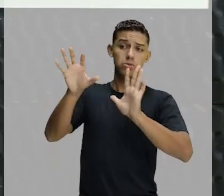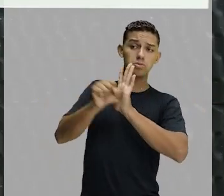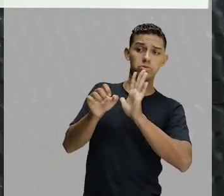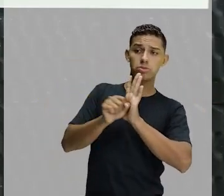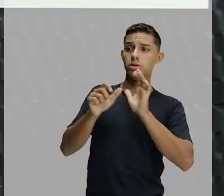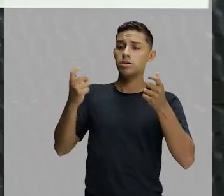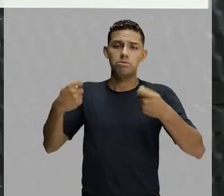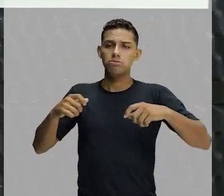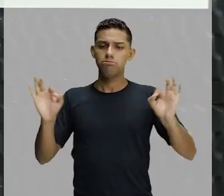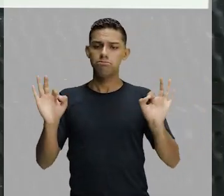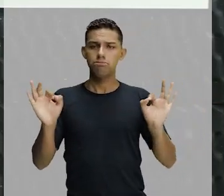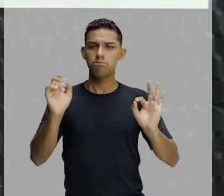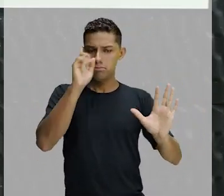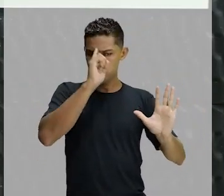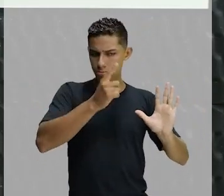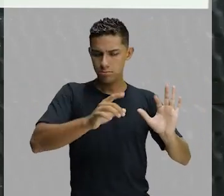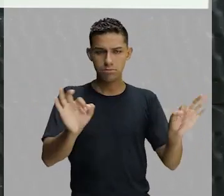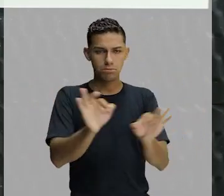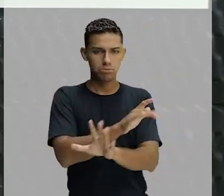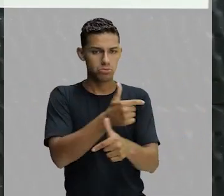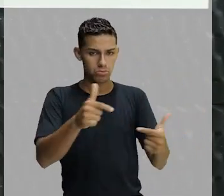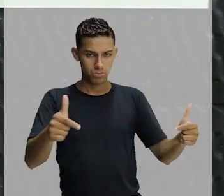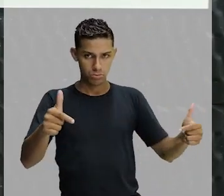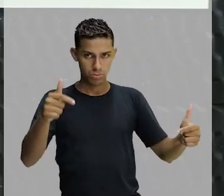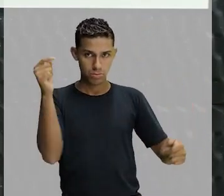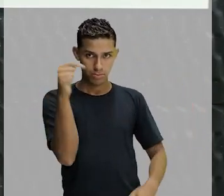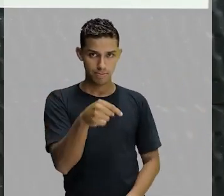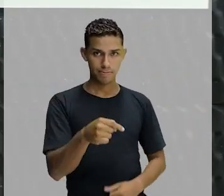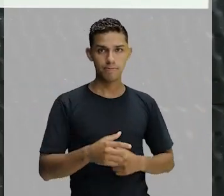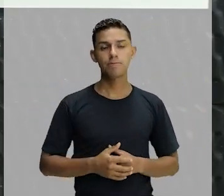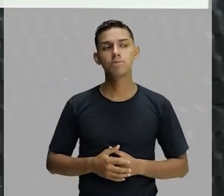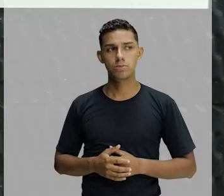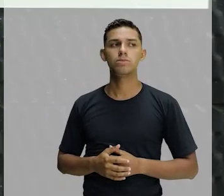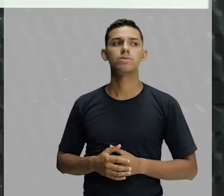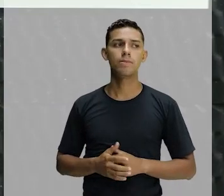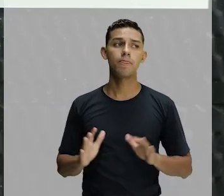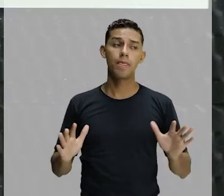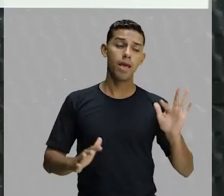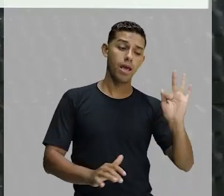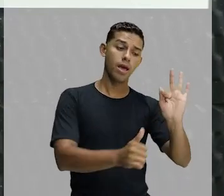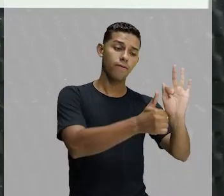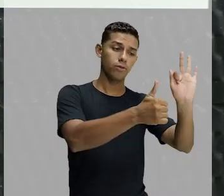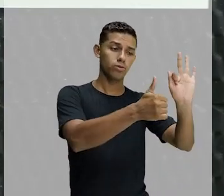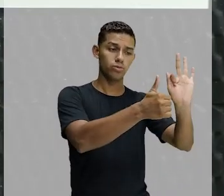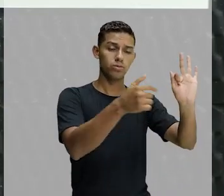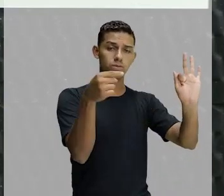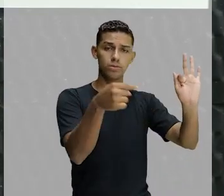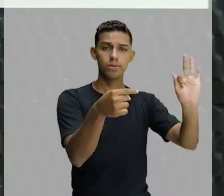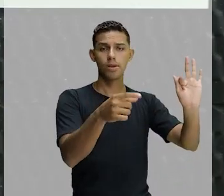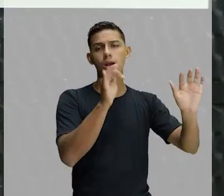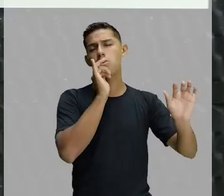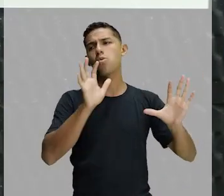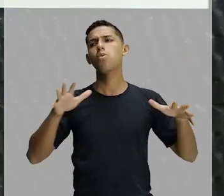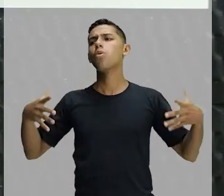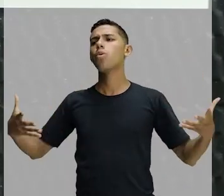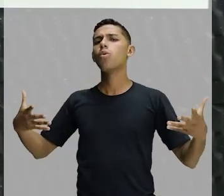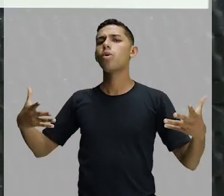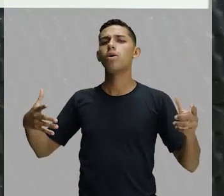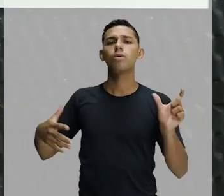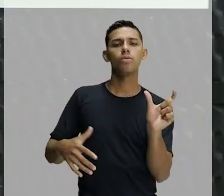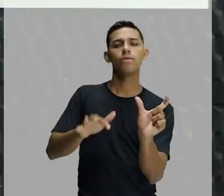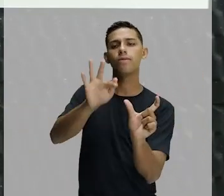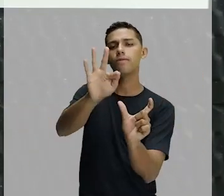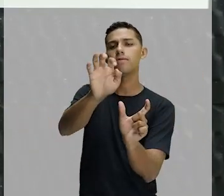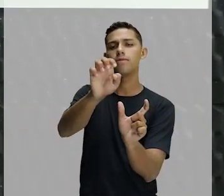Aqui é dominância incompleta. Então, os indivíduos da geração F1, eles vão ter qual fenótipo? Para